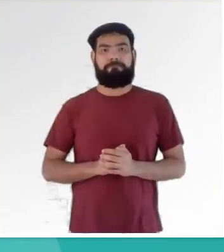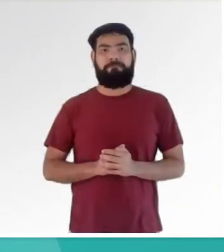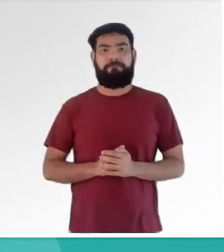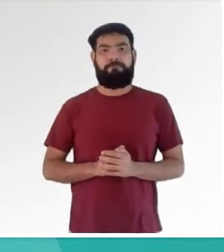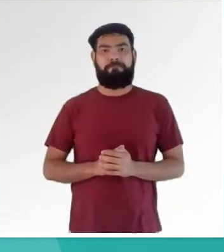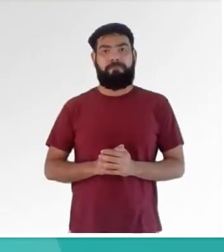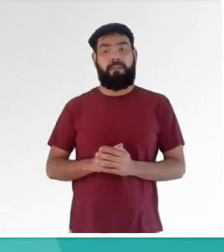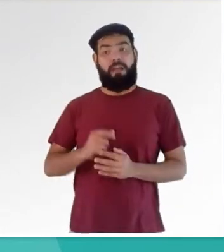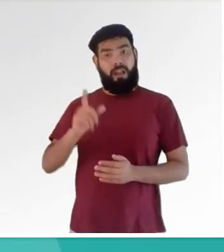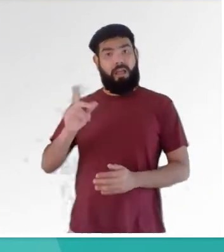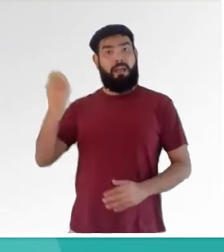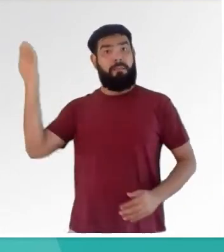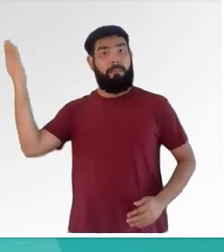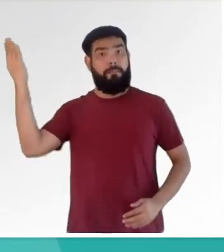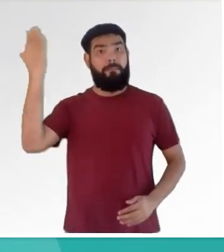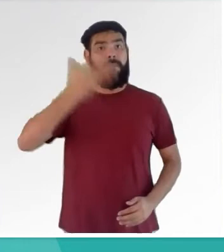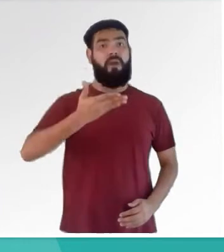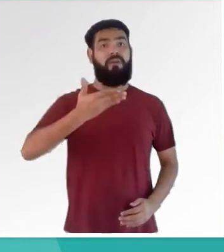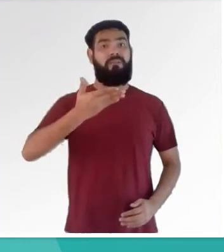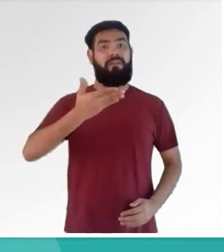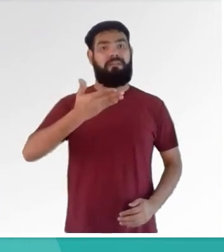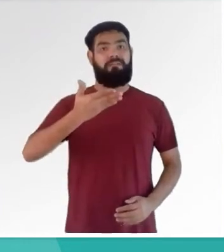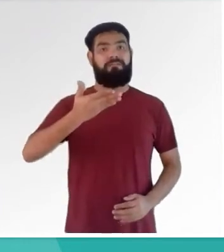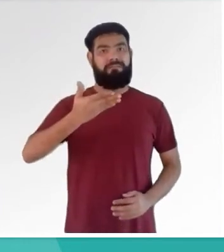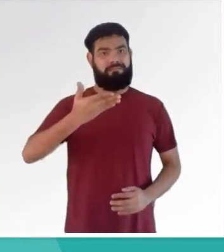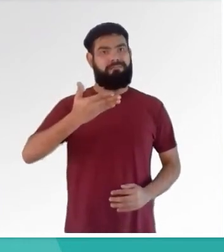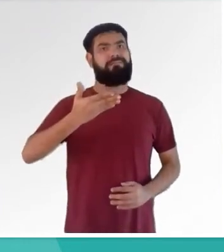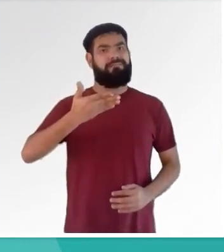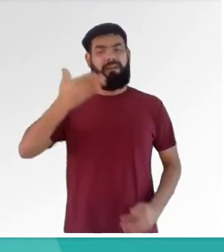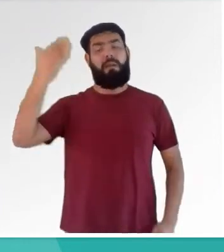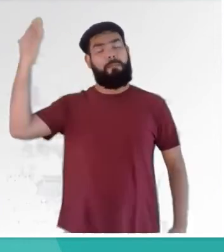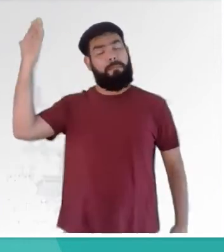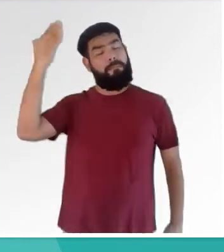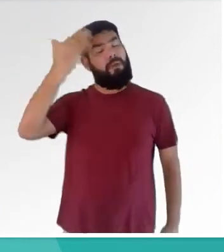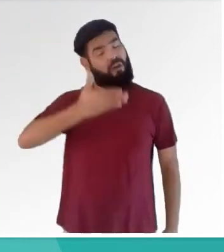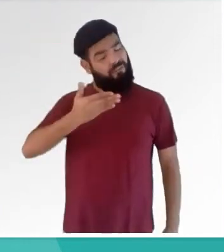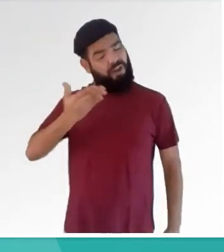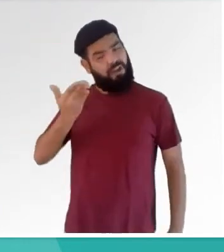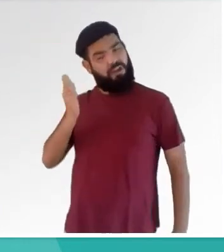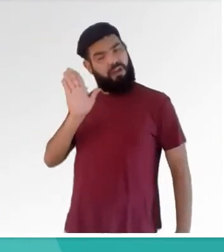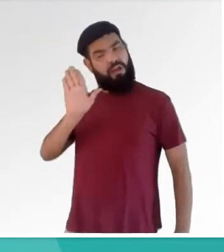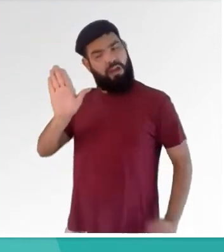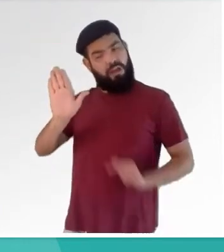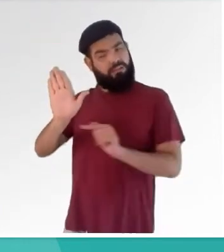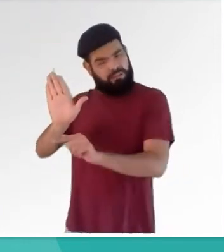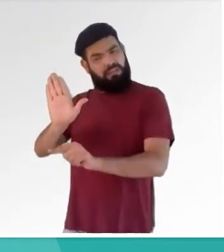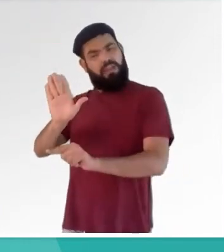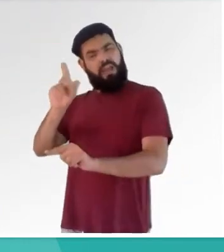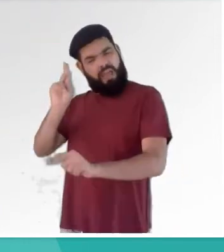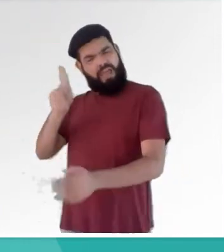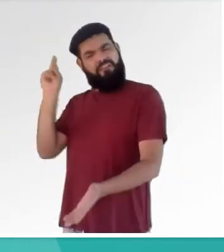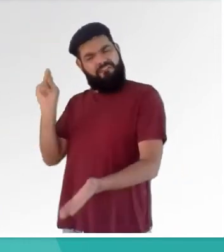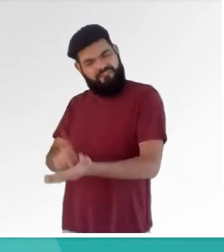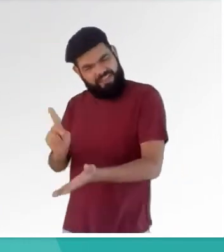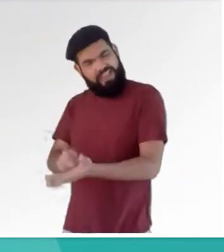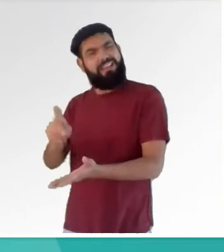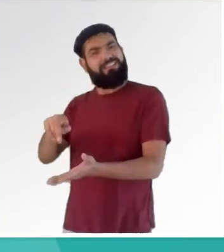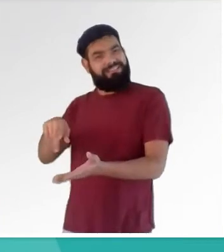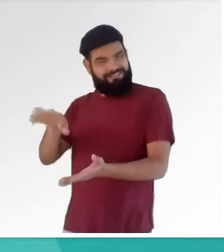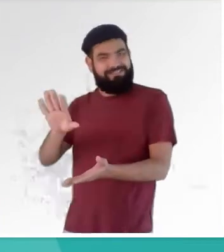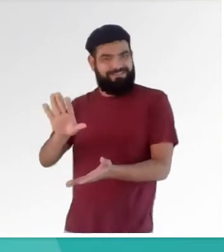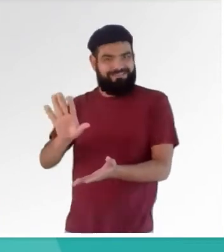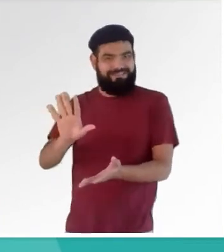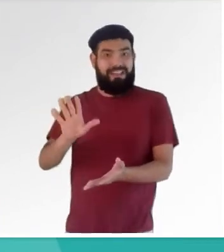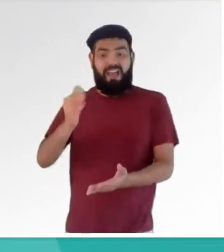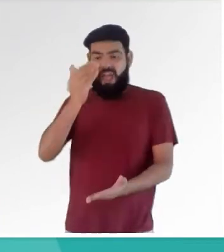prova, né? Ela quer provar que aquilo ali existe, que aquilo ali realmente está ali. A